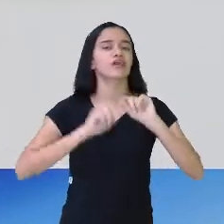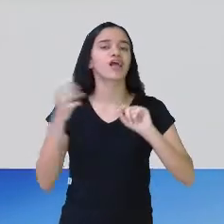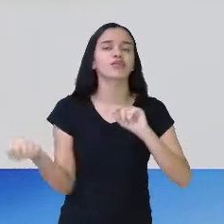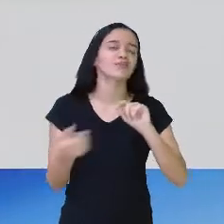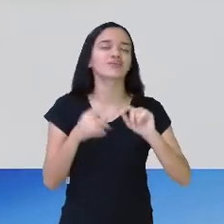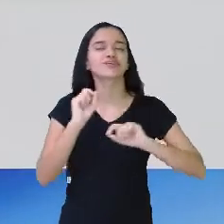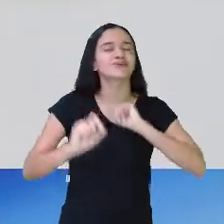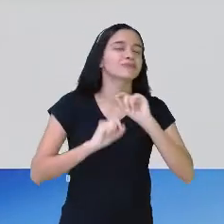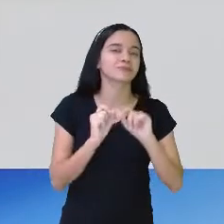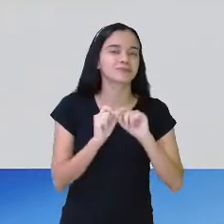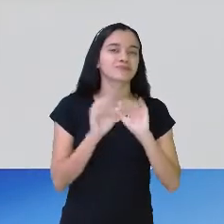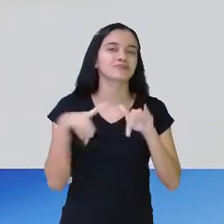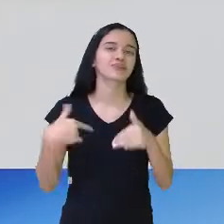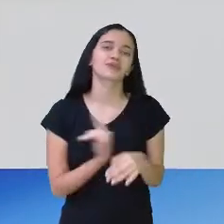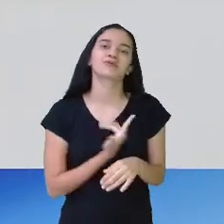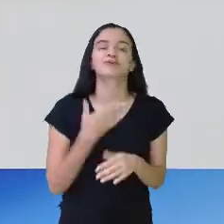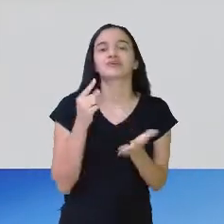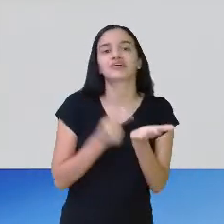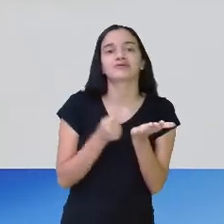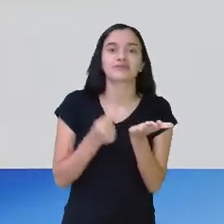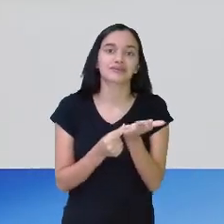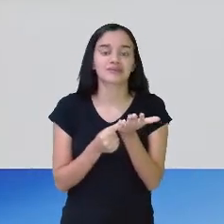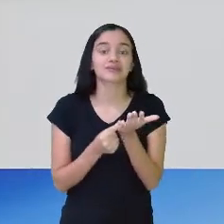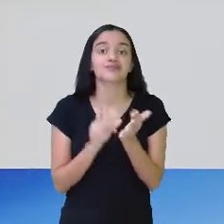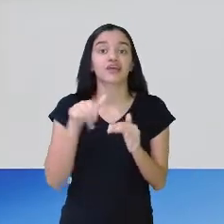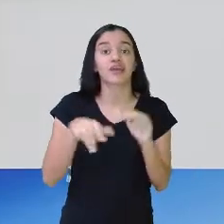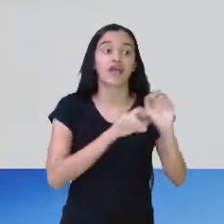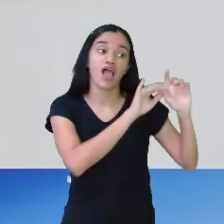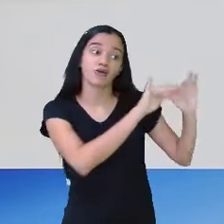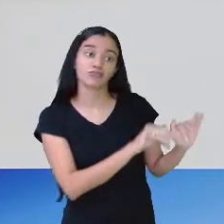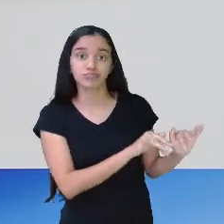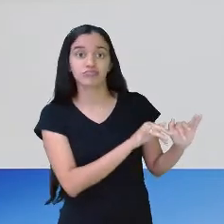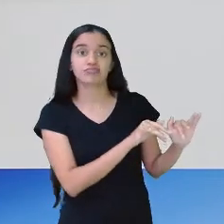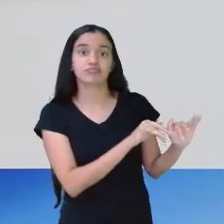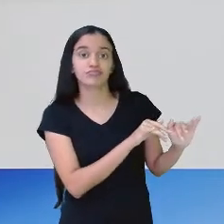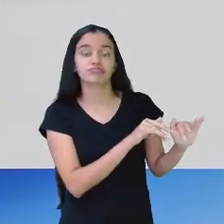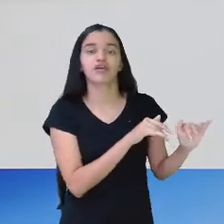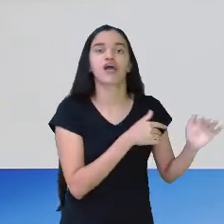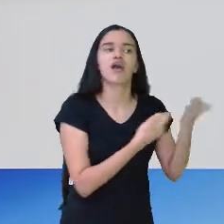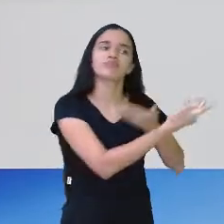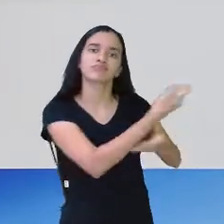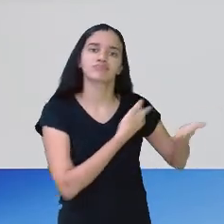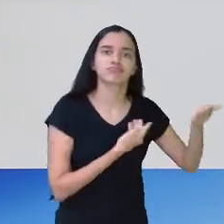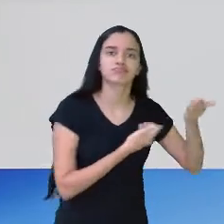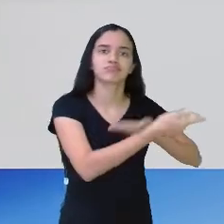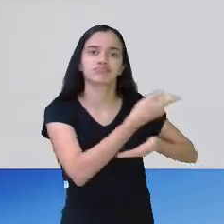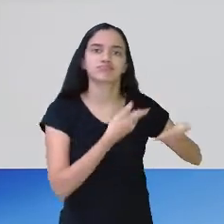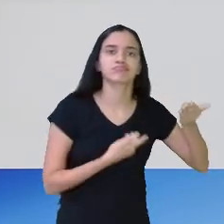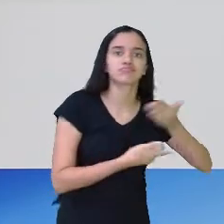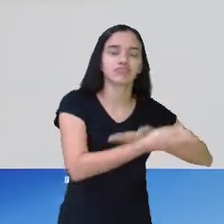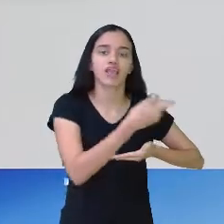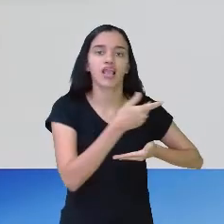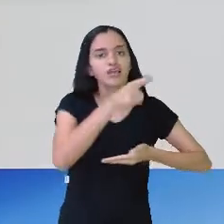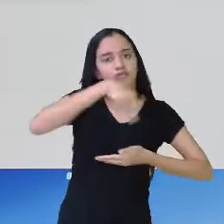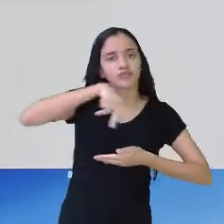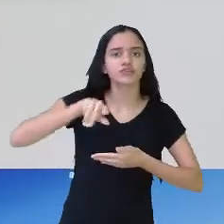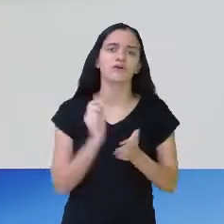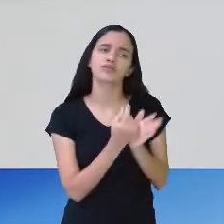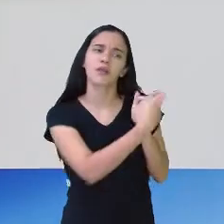novidade do nosso aplicativo é justamente o chat, que é essa ferramenta de interação em que vocês podem